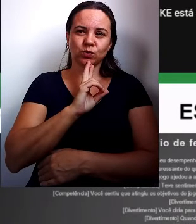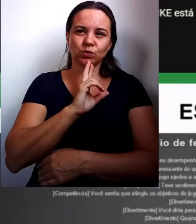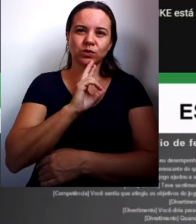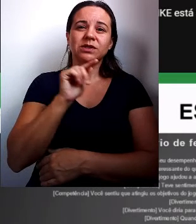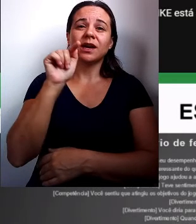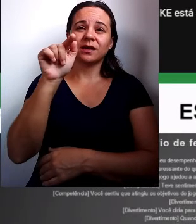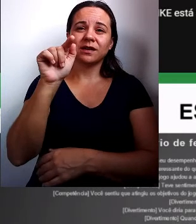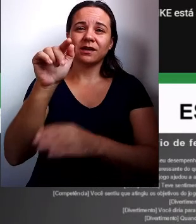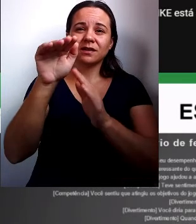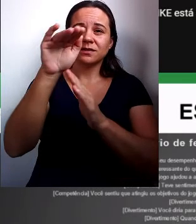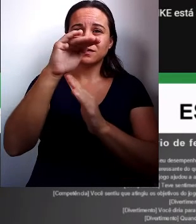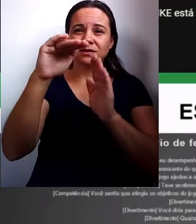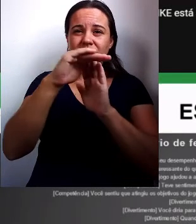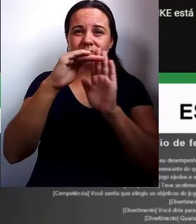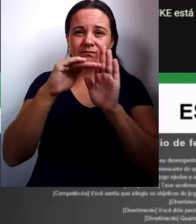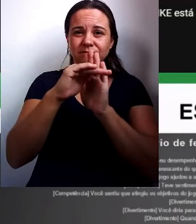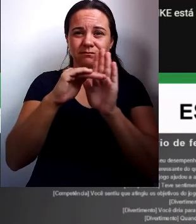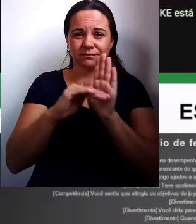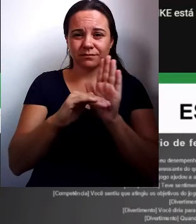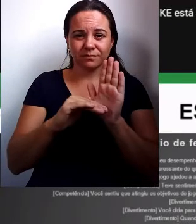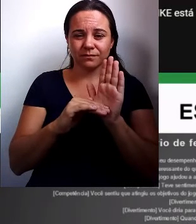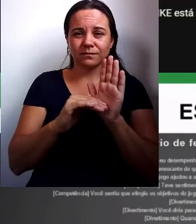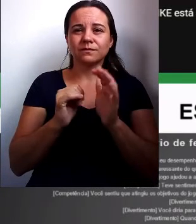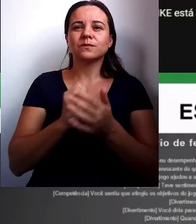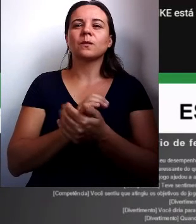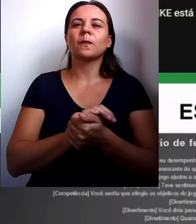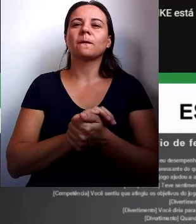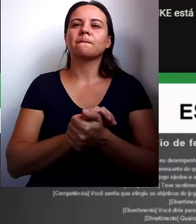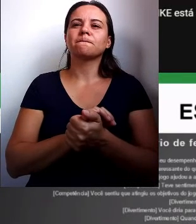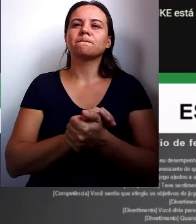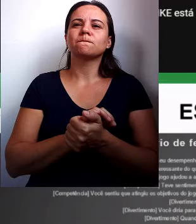responderam, né? E aqui está a estatística deles, né?